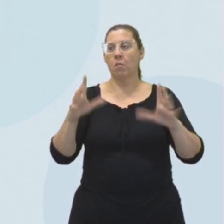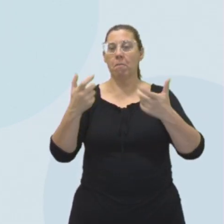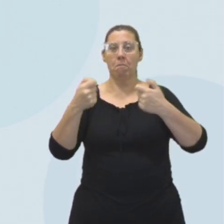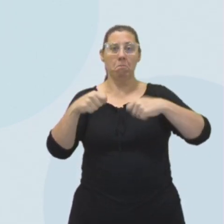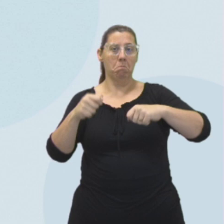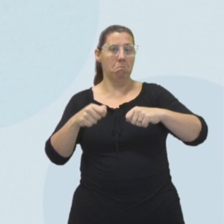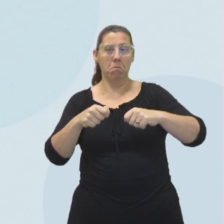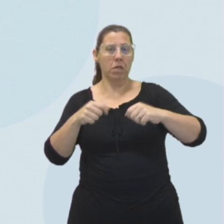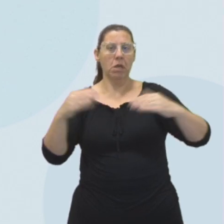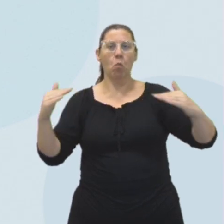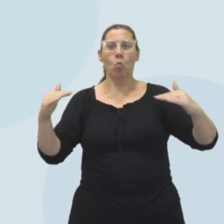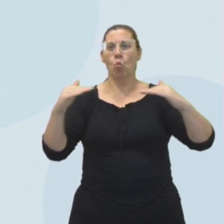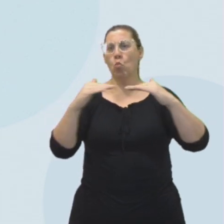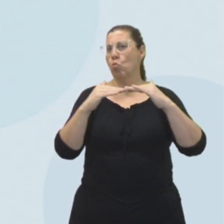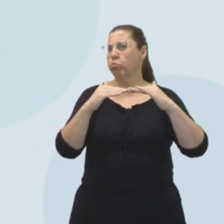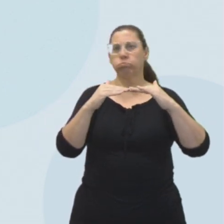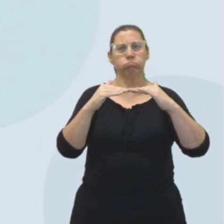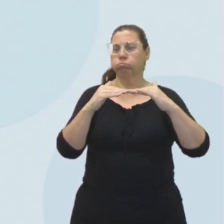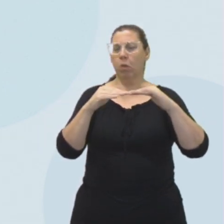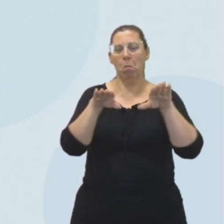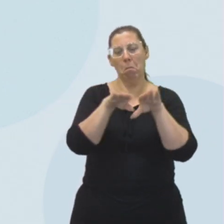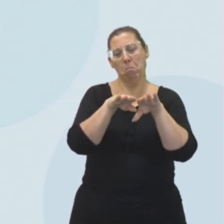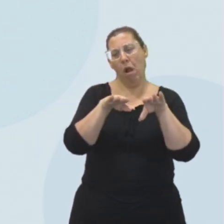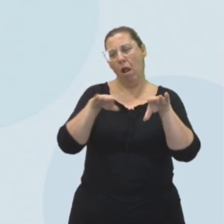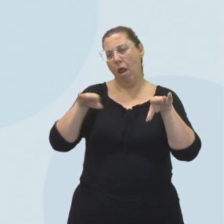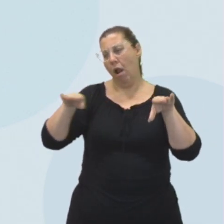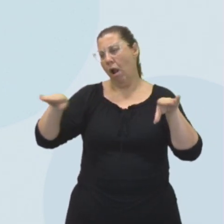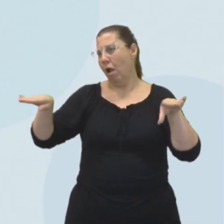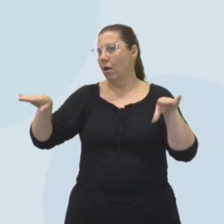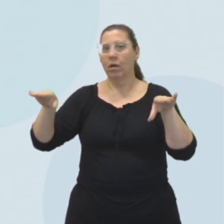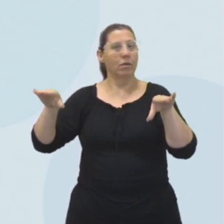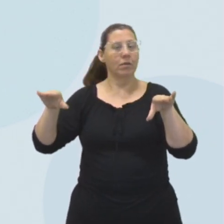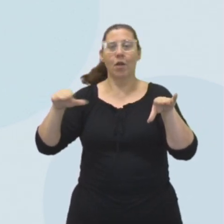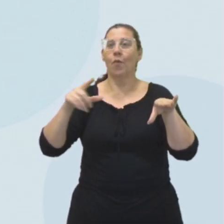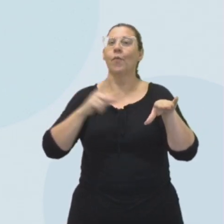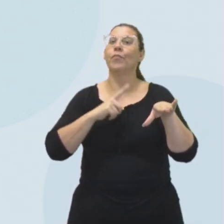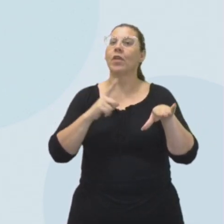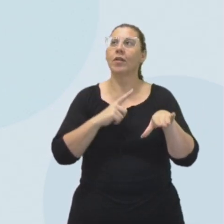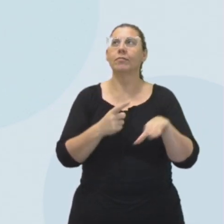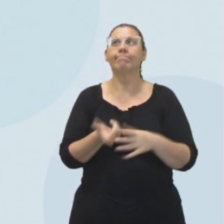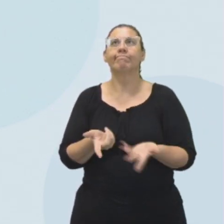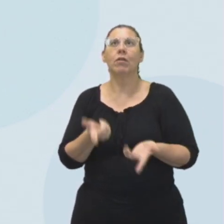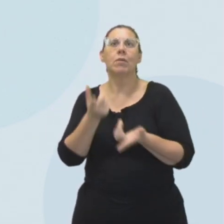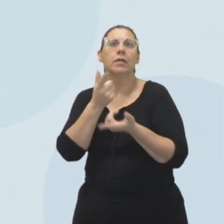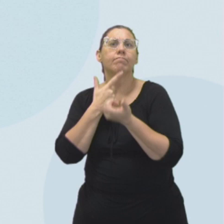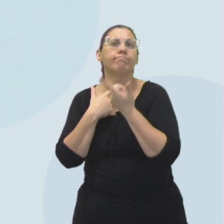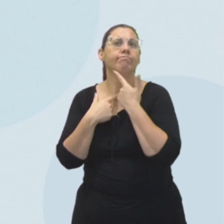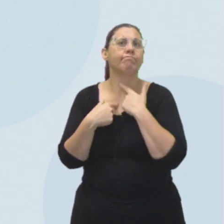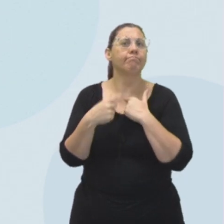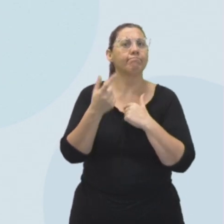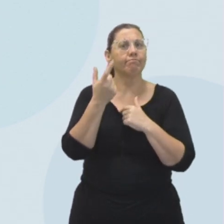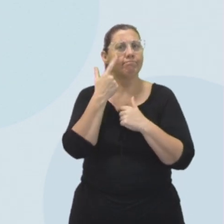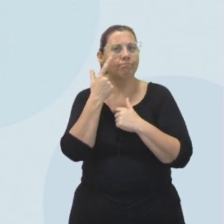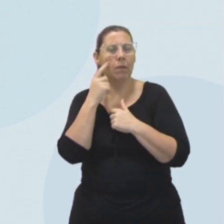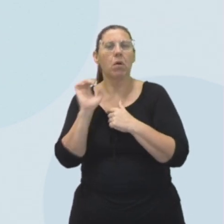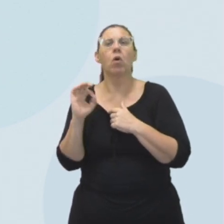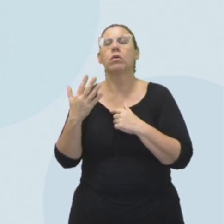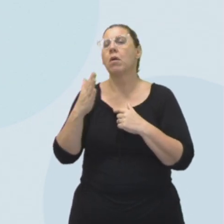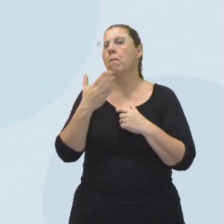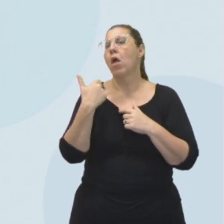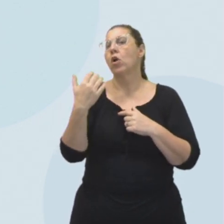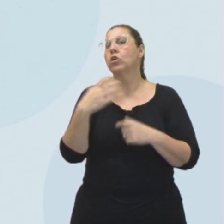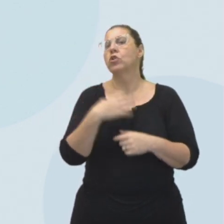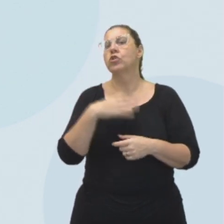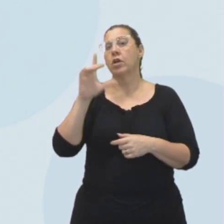ser linear, né, ela tem que ter uma intencionalidade. Para que isso ocorra, a melhor forma